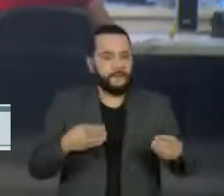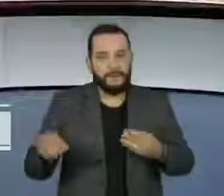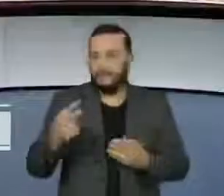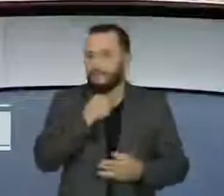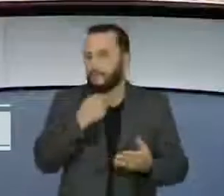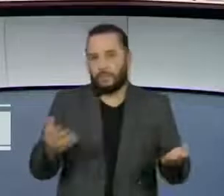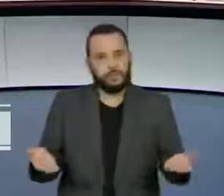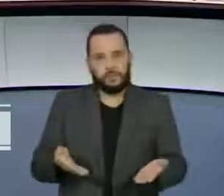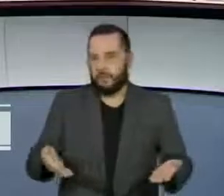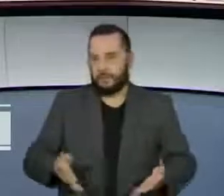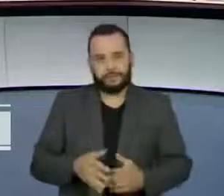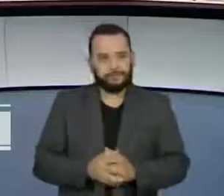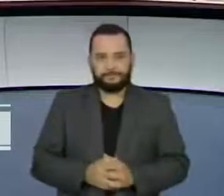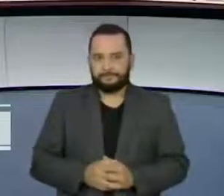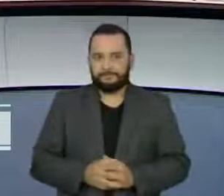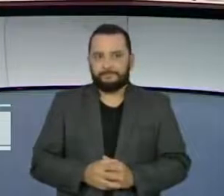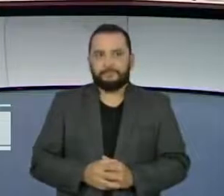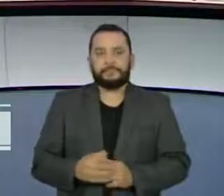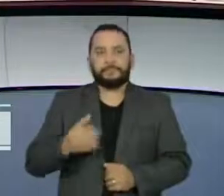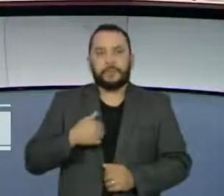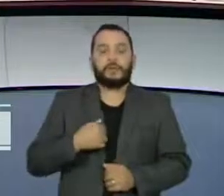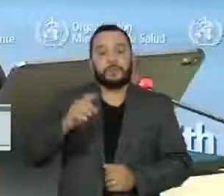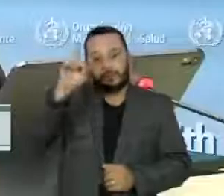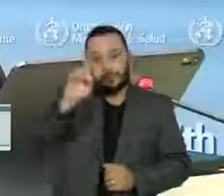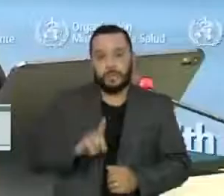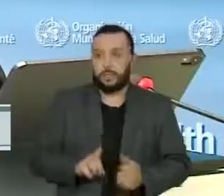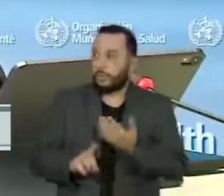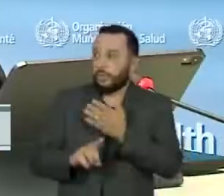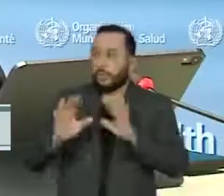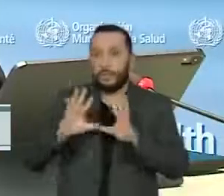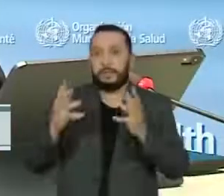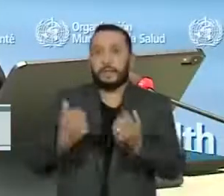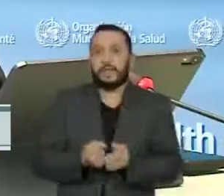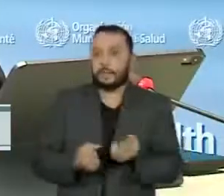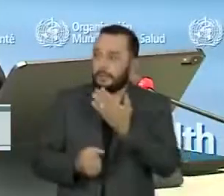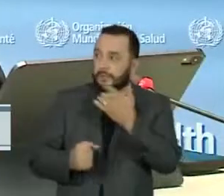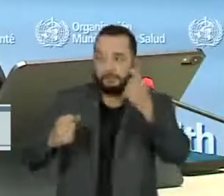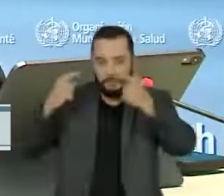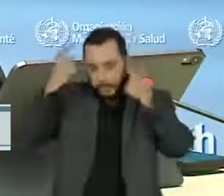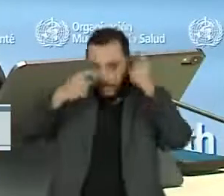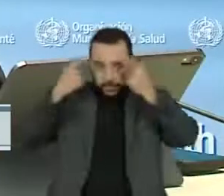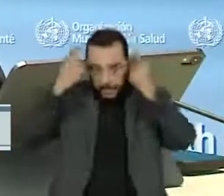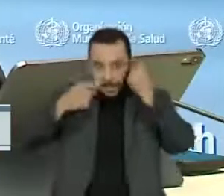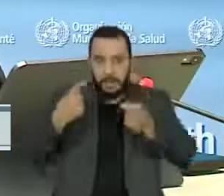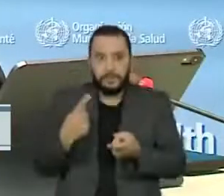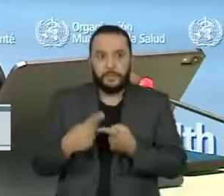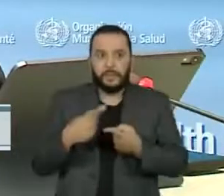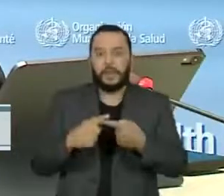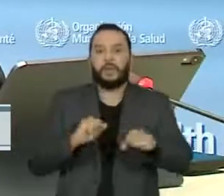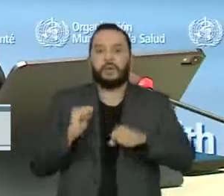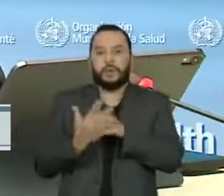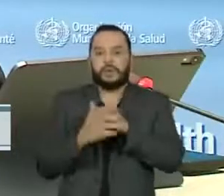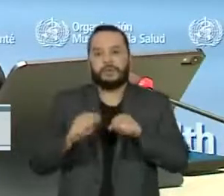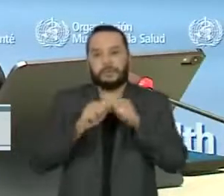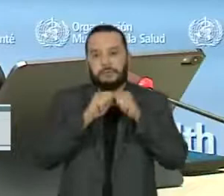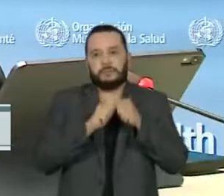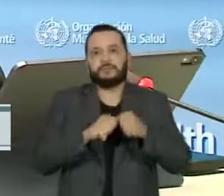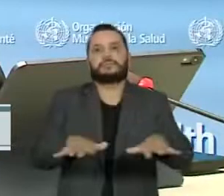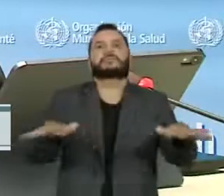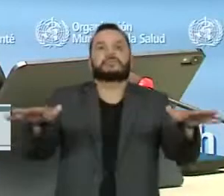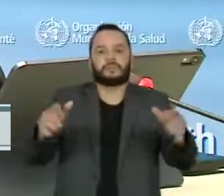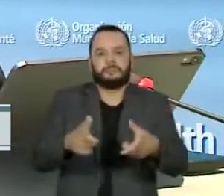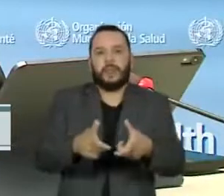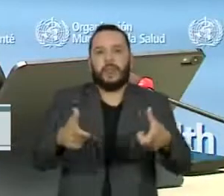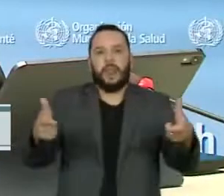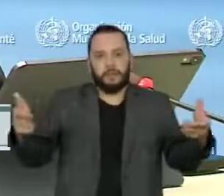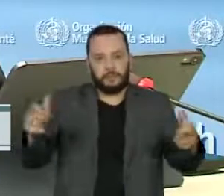Covid. O diretor-geral da OMS está preocupado com o recente aumento de casos de